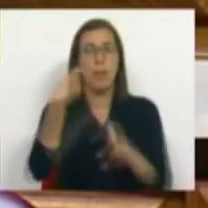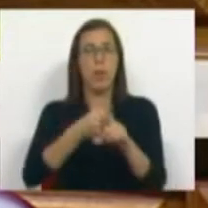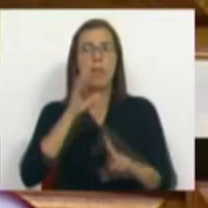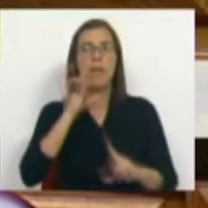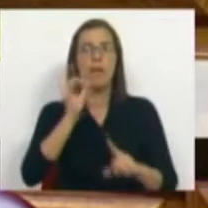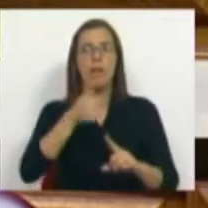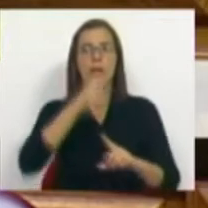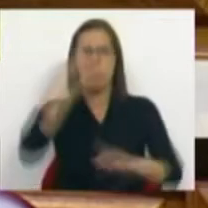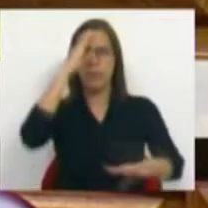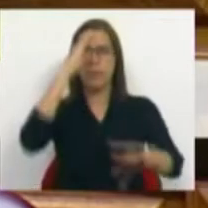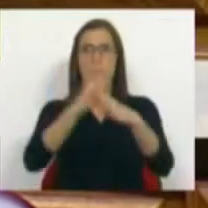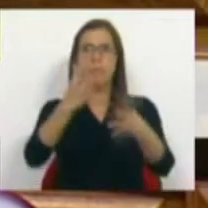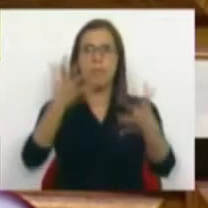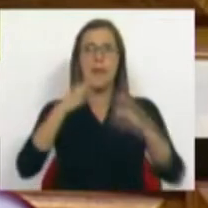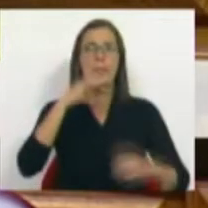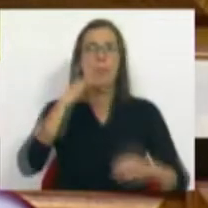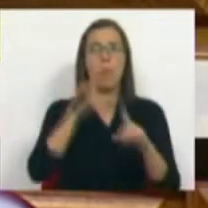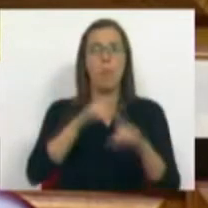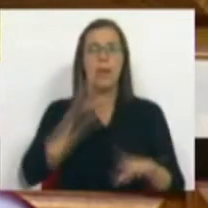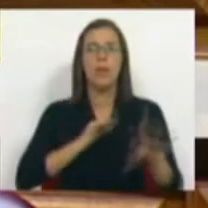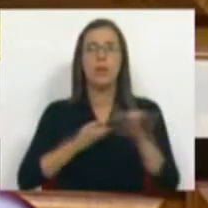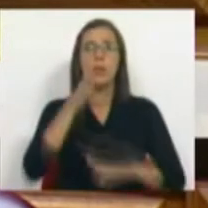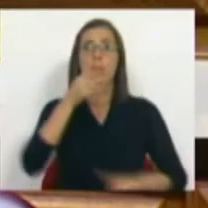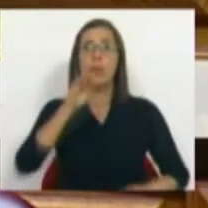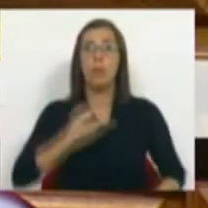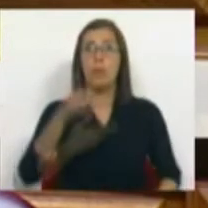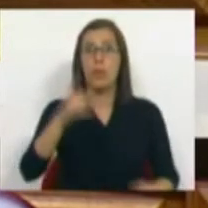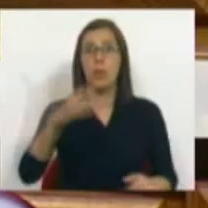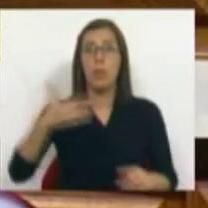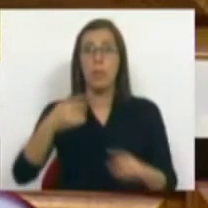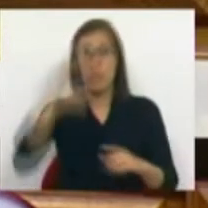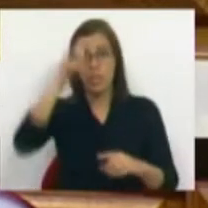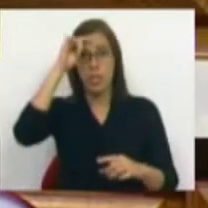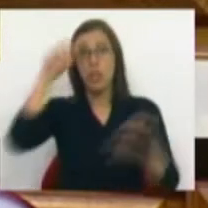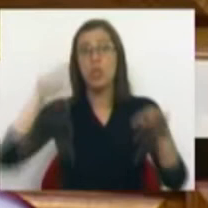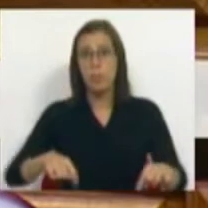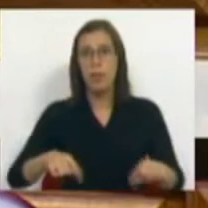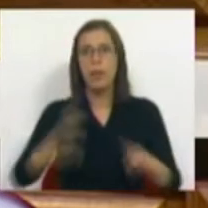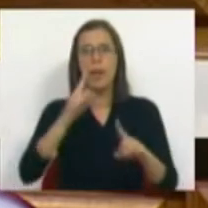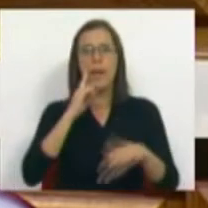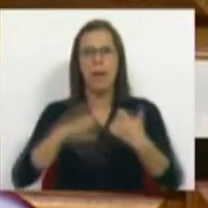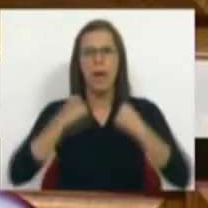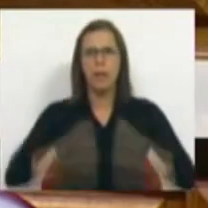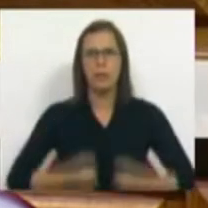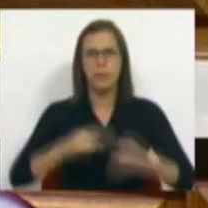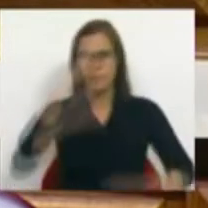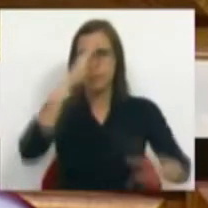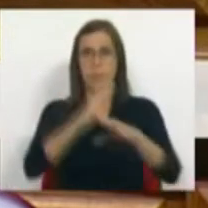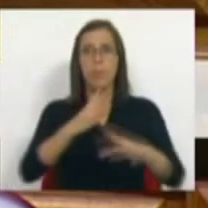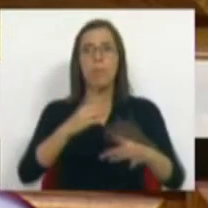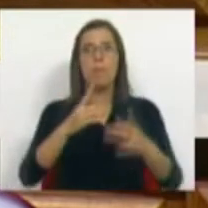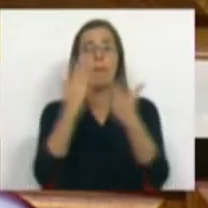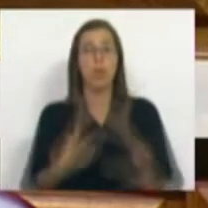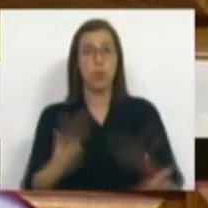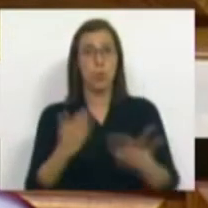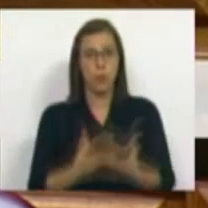valeu a determinação destes pais. Portanto, senhora deputada do PSD, o que merece respeito aqui é a persistência, a determinação dos